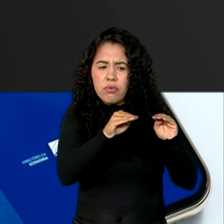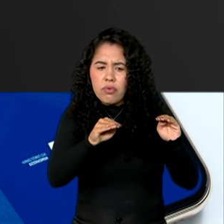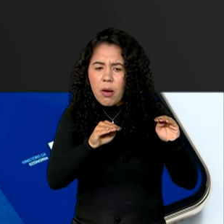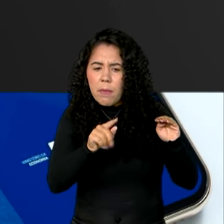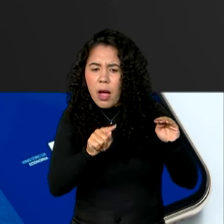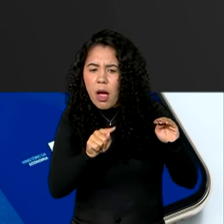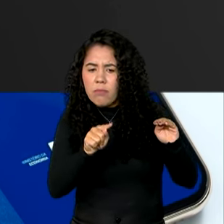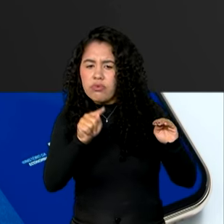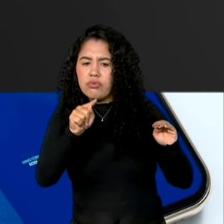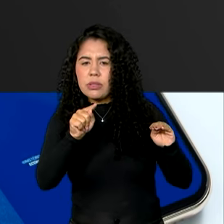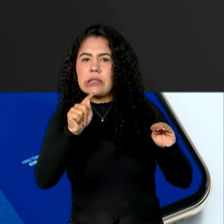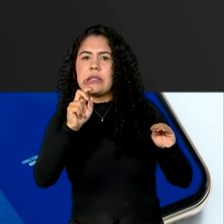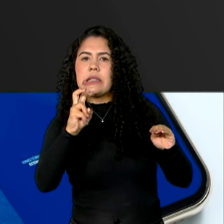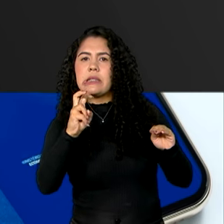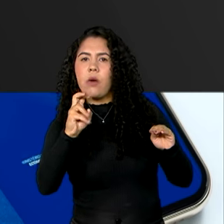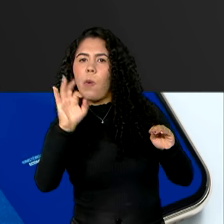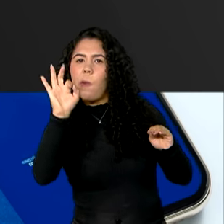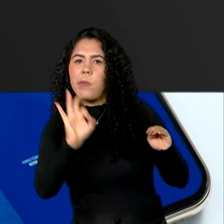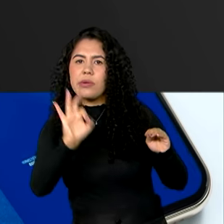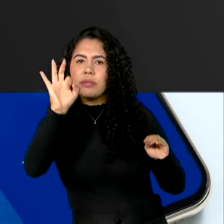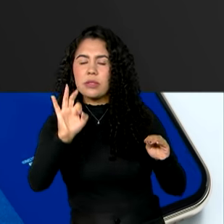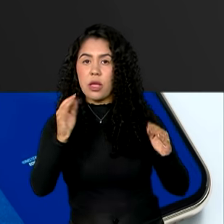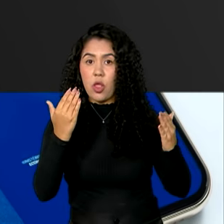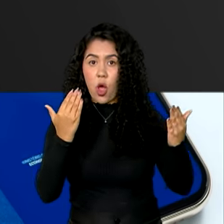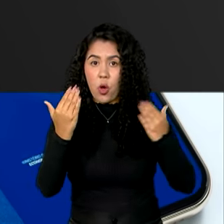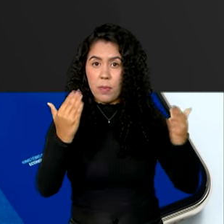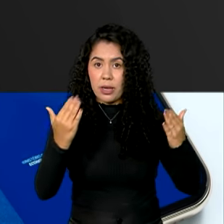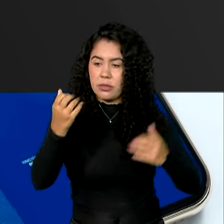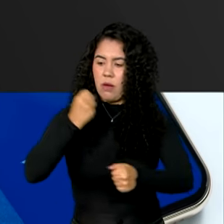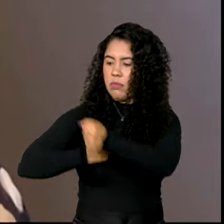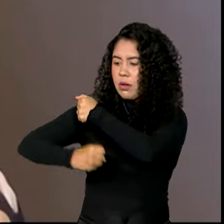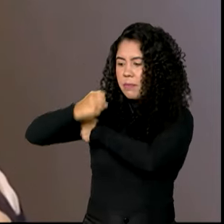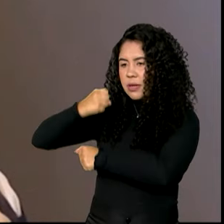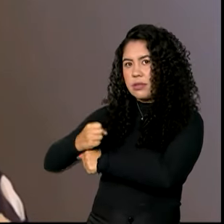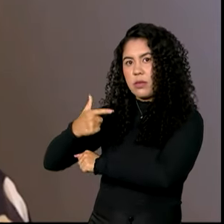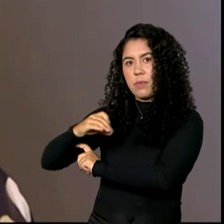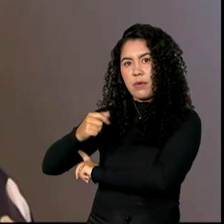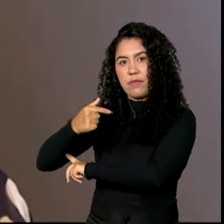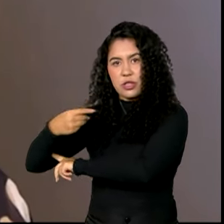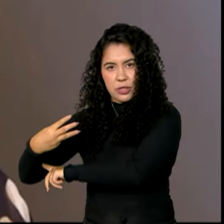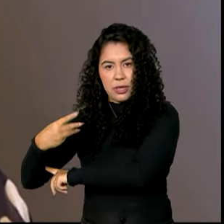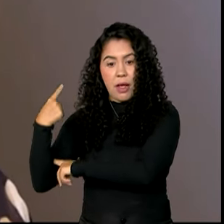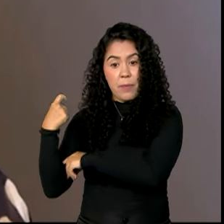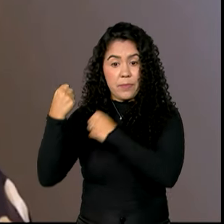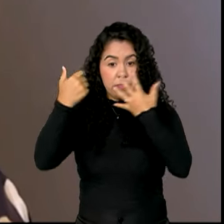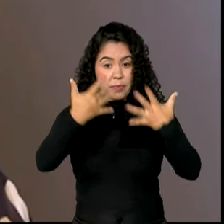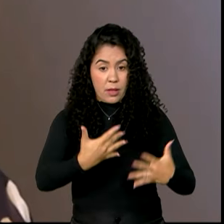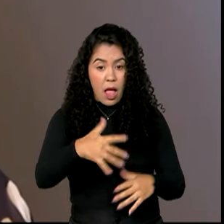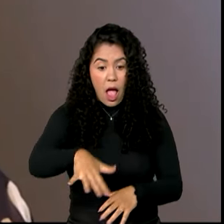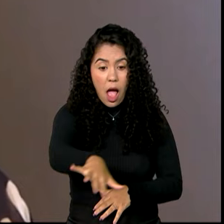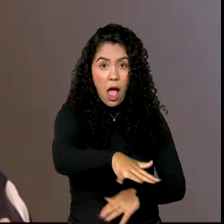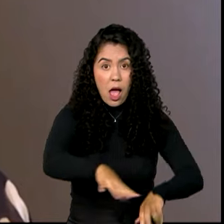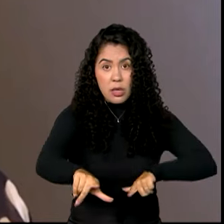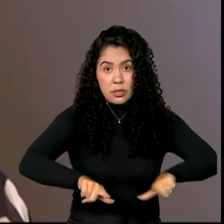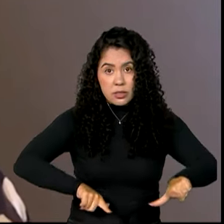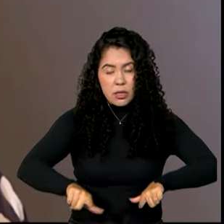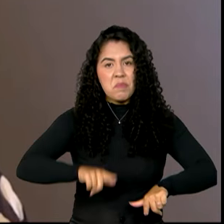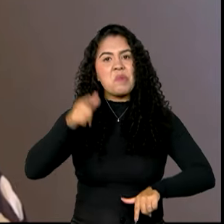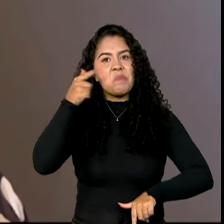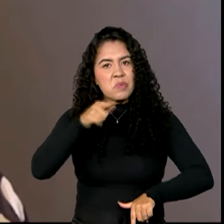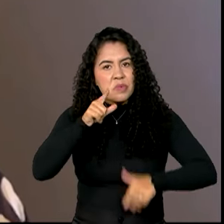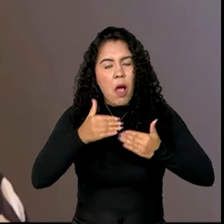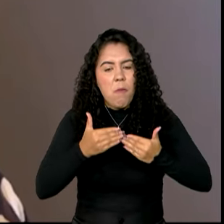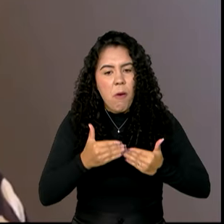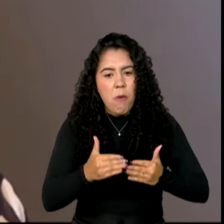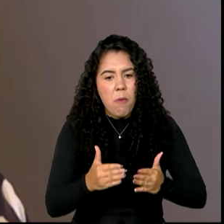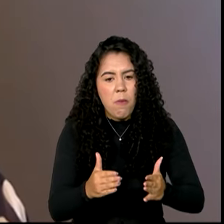de 5% em comparação com o mesmo período do ano passado. O mercado de trabalho segue em expansão